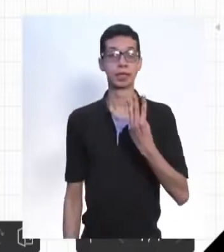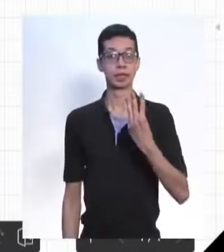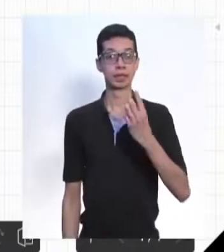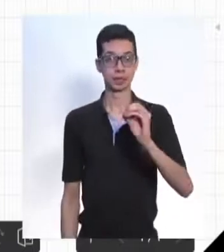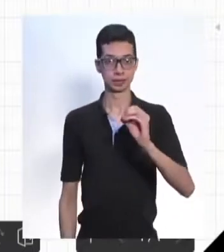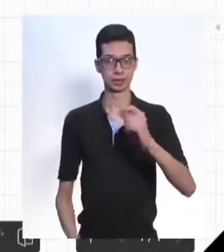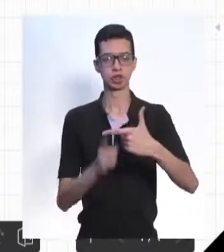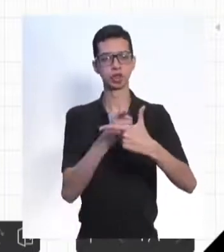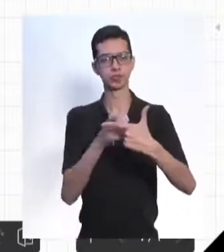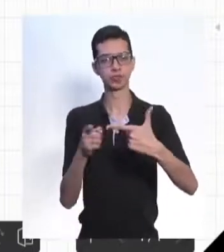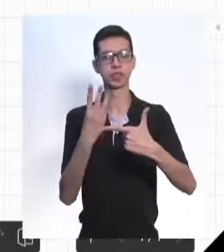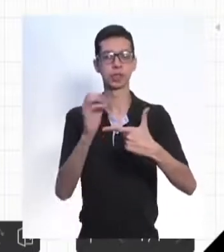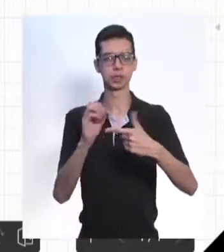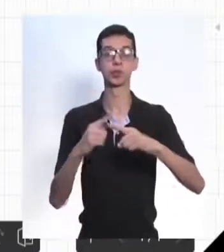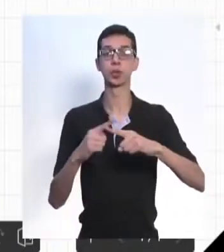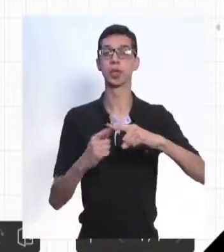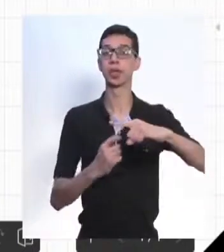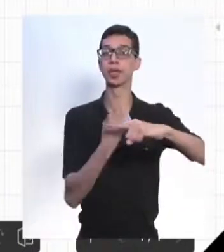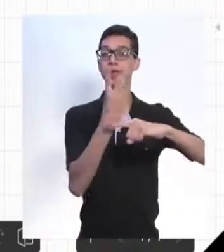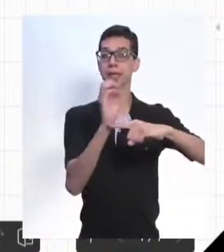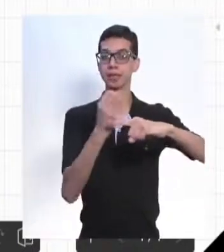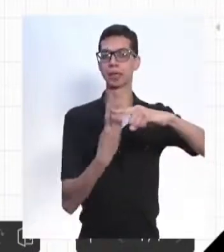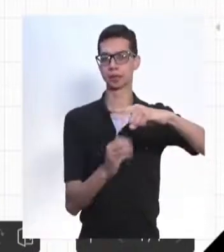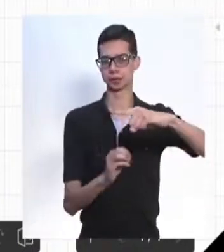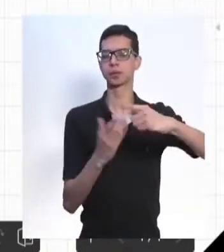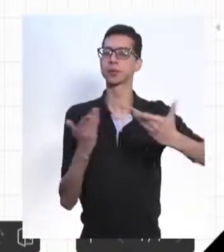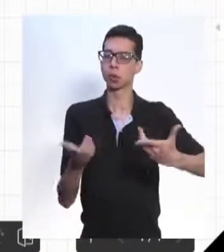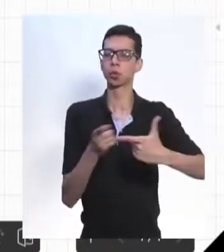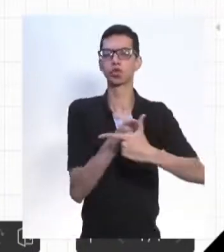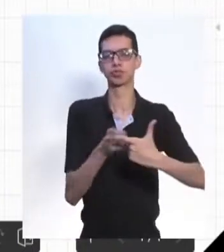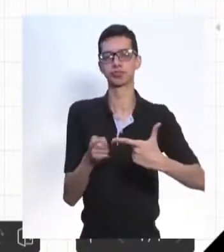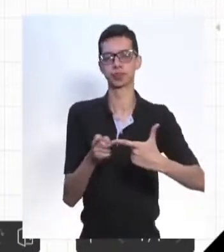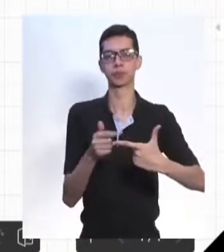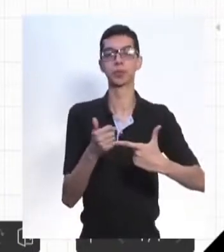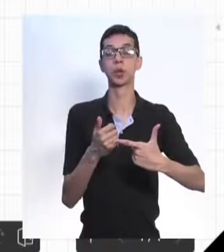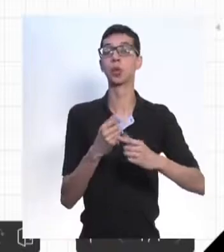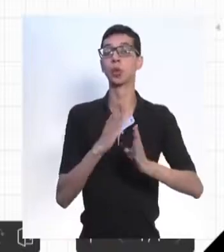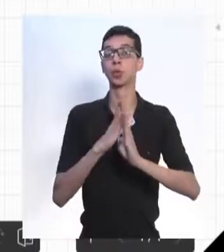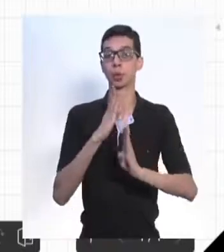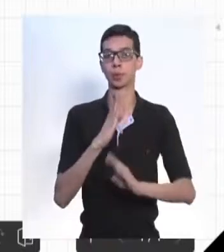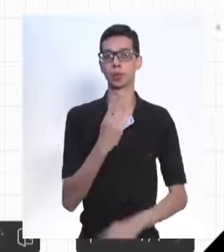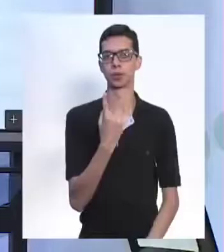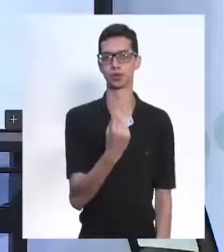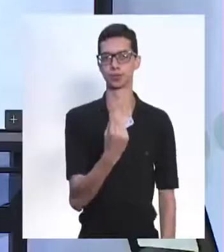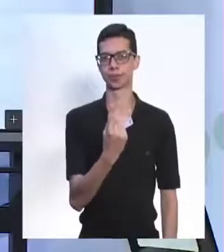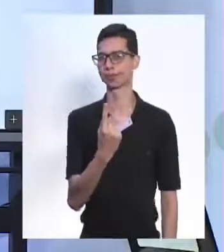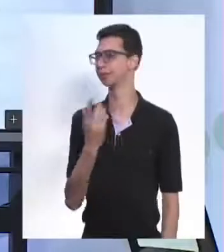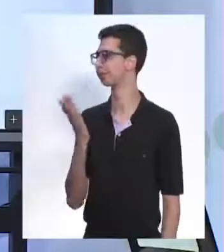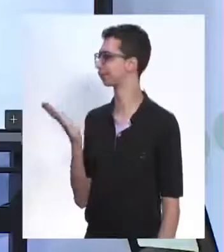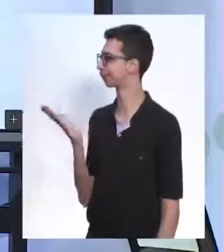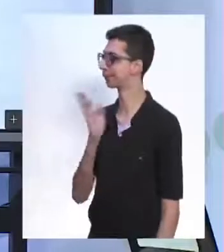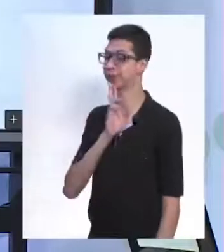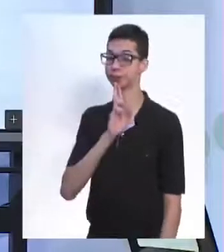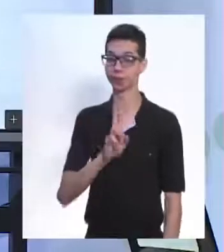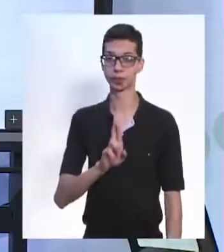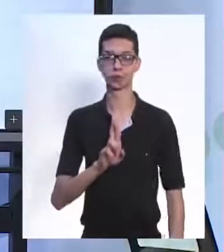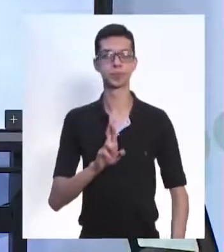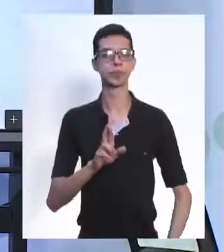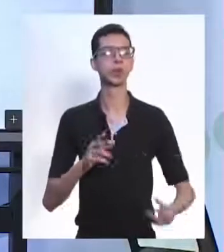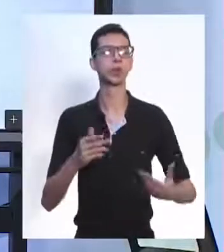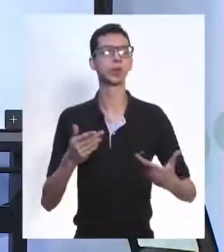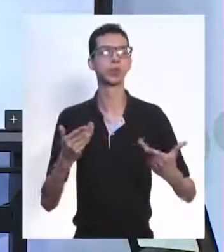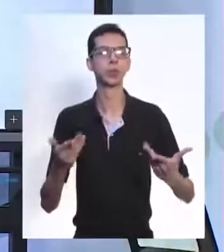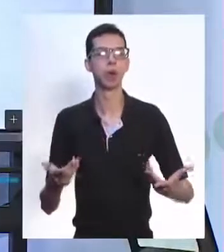por 30, eu encontro 1 aqui como resposta. Qualquer uma das formas é